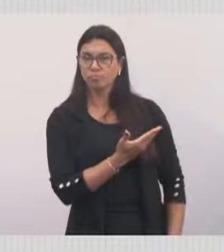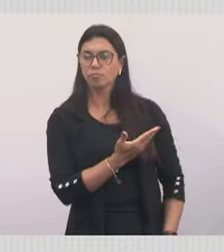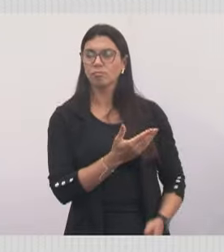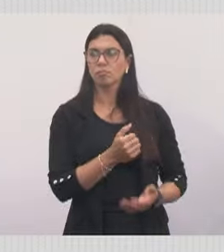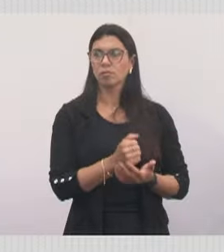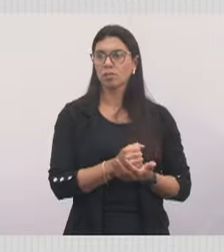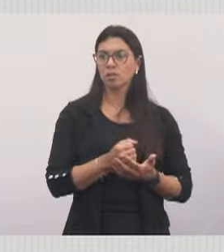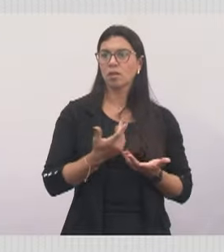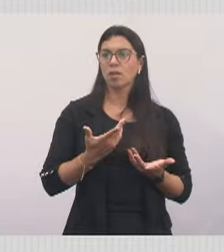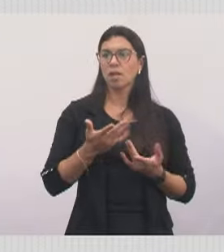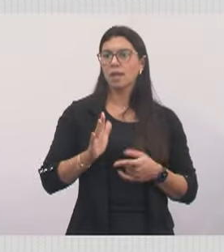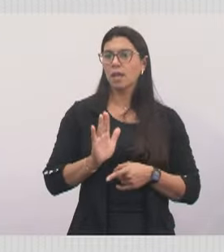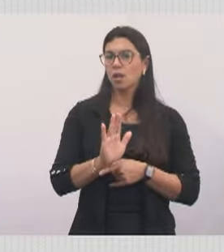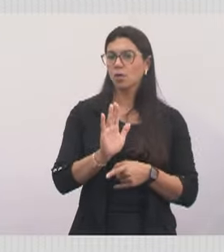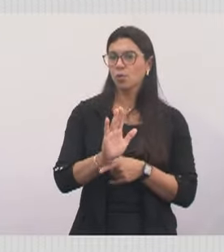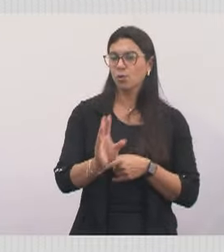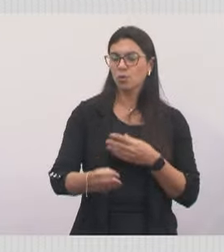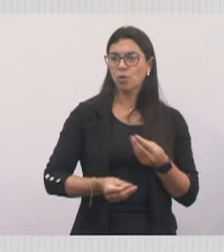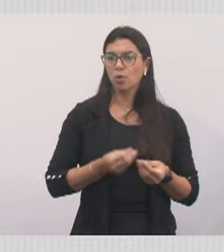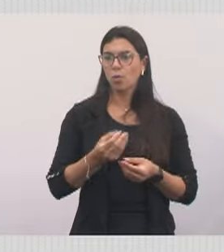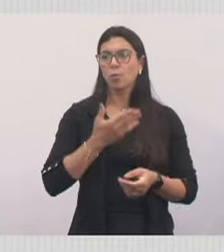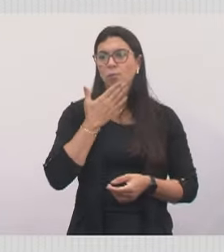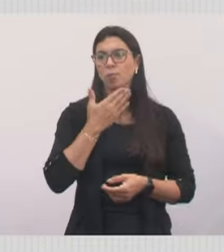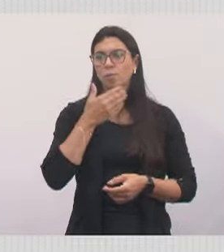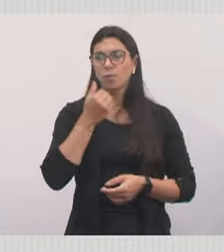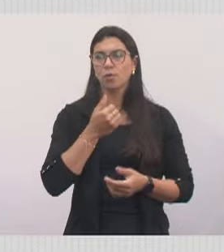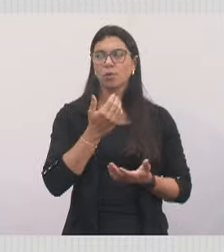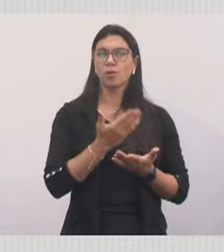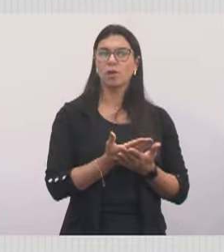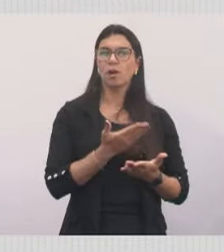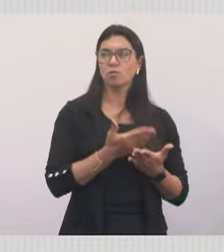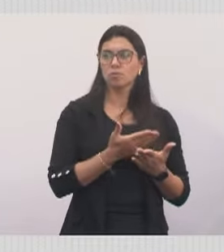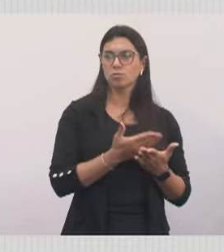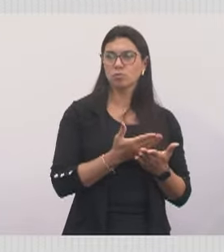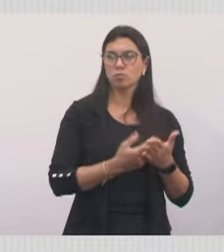reforço escolar, jogos e orientações